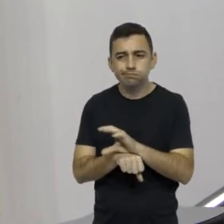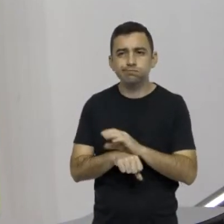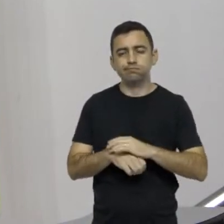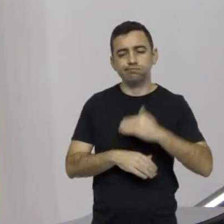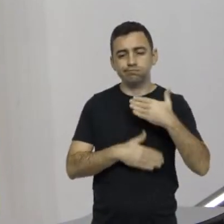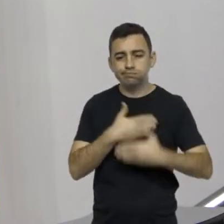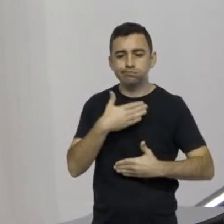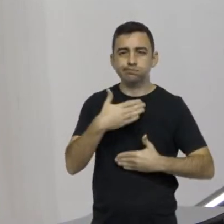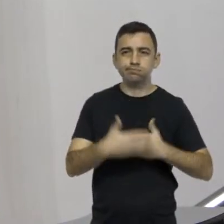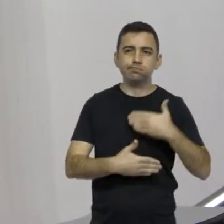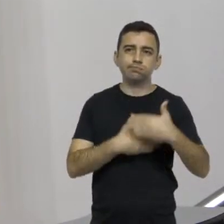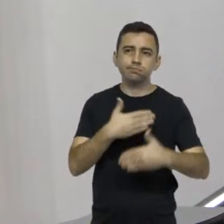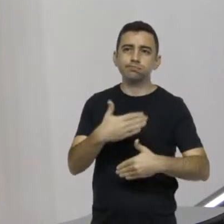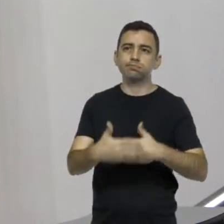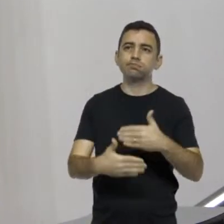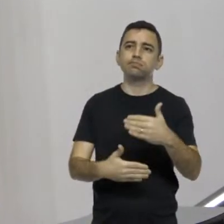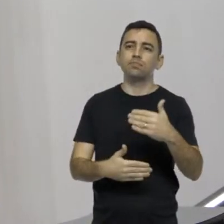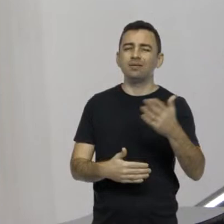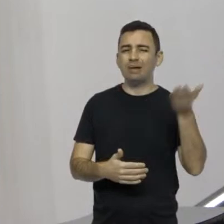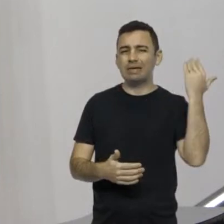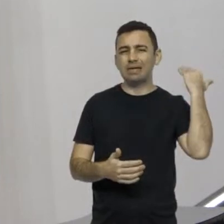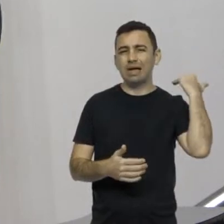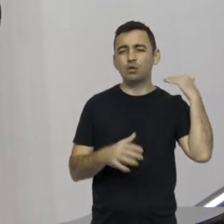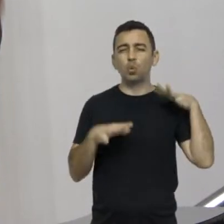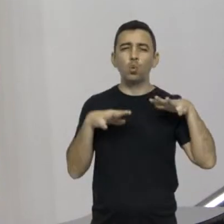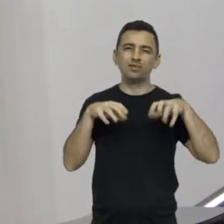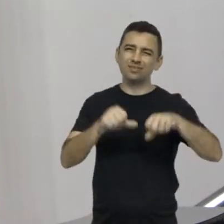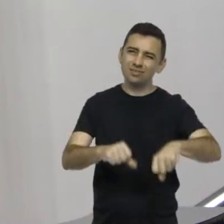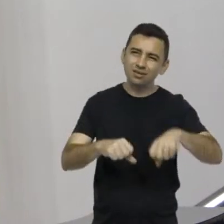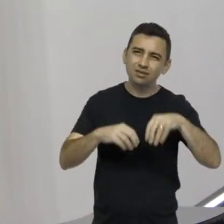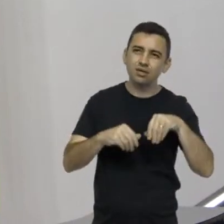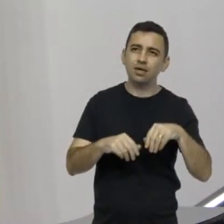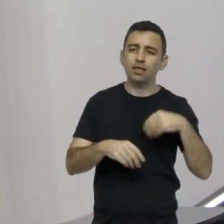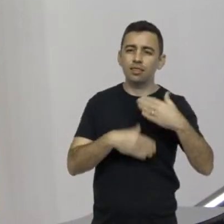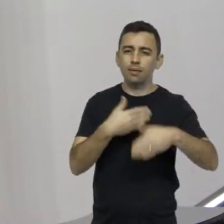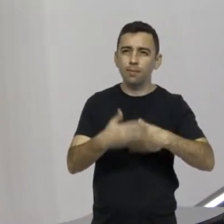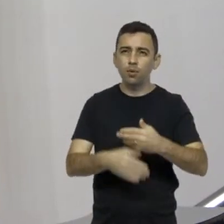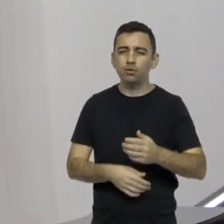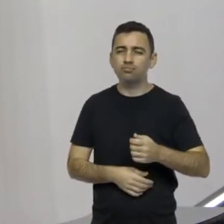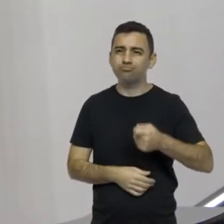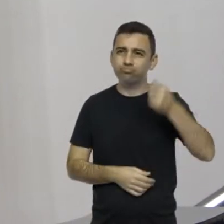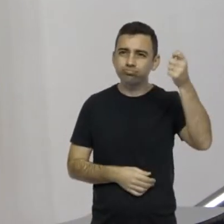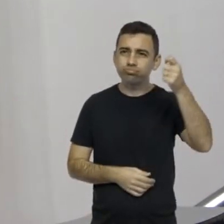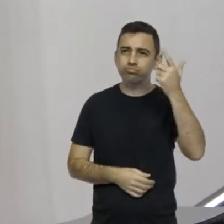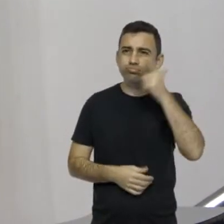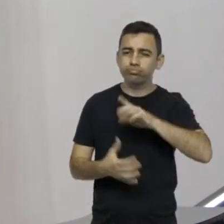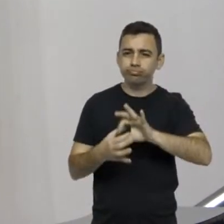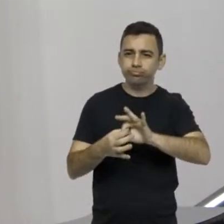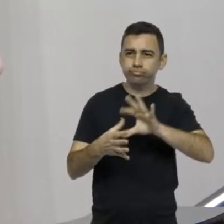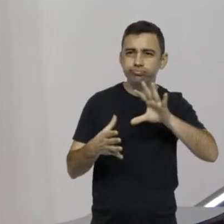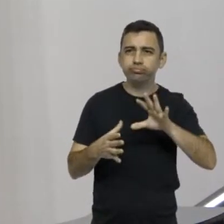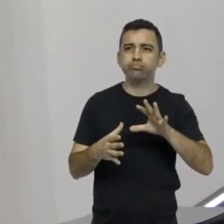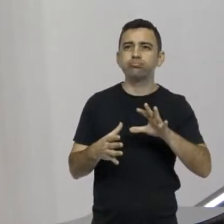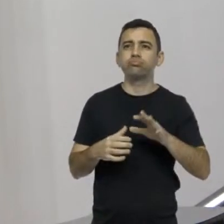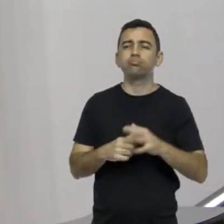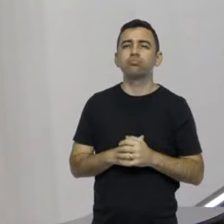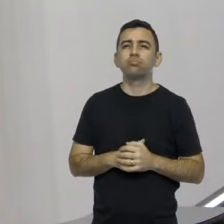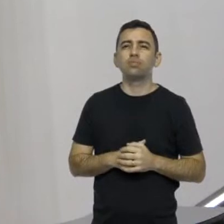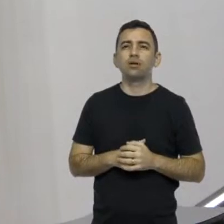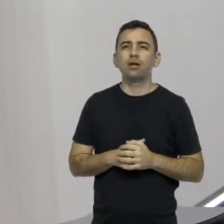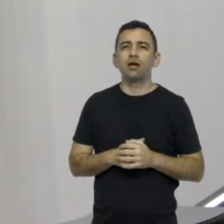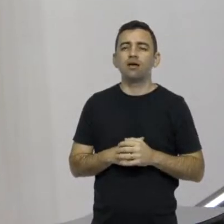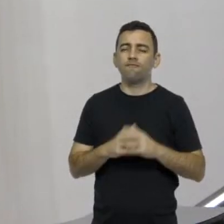constituição, desde a colonização, desde a proclamação da República, centralizada